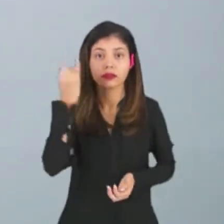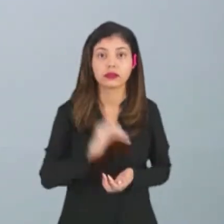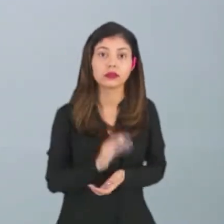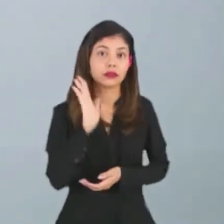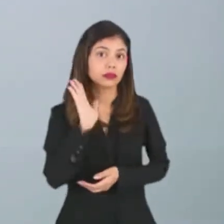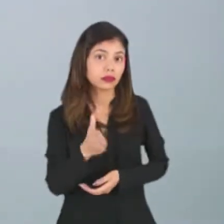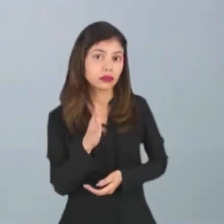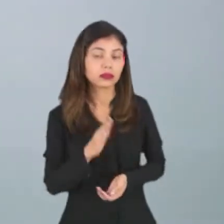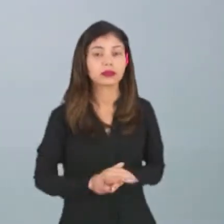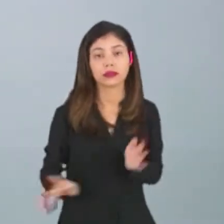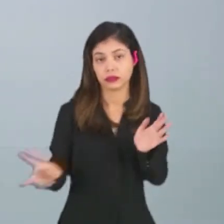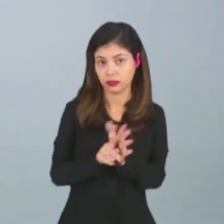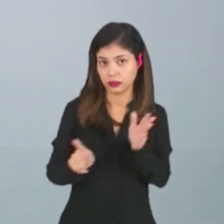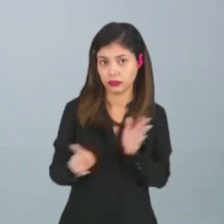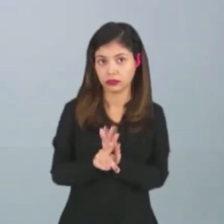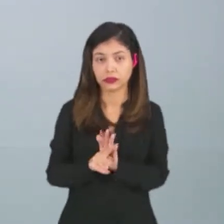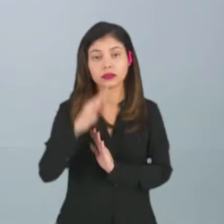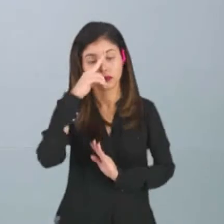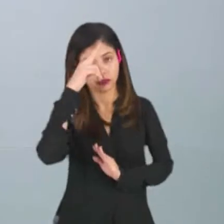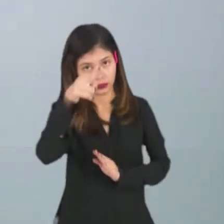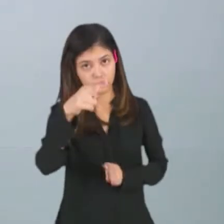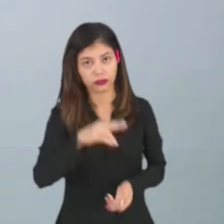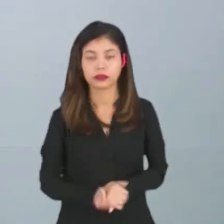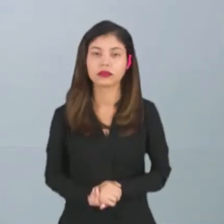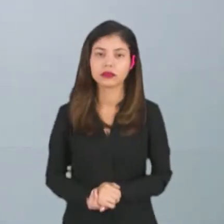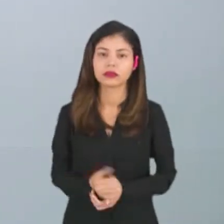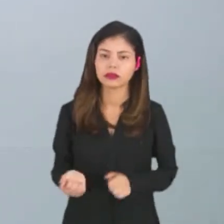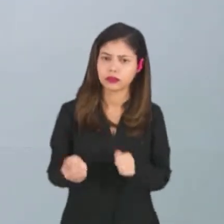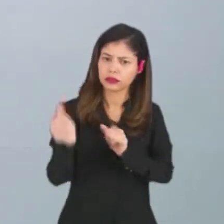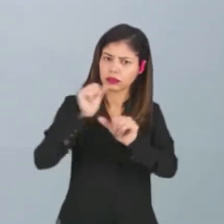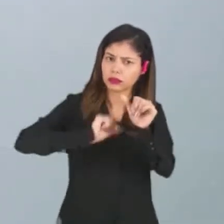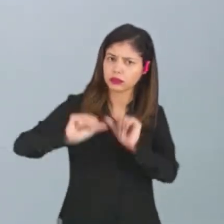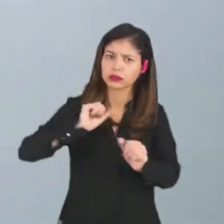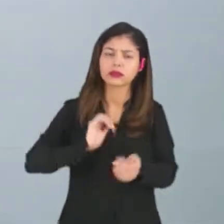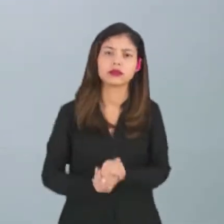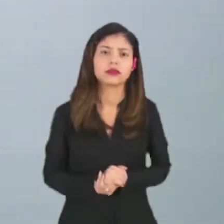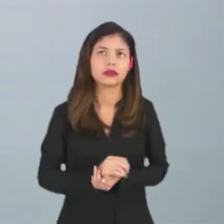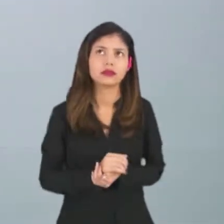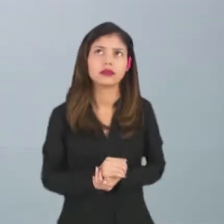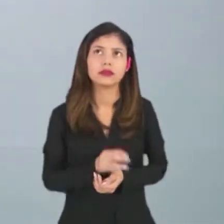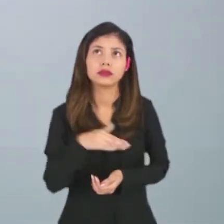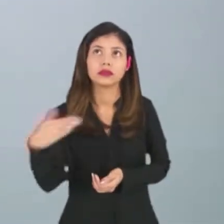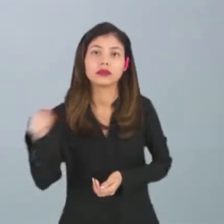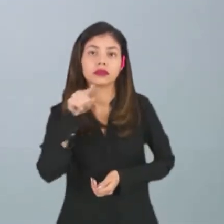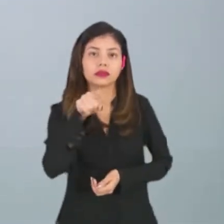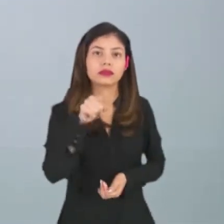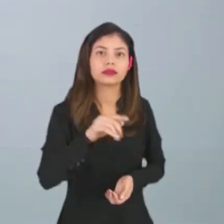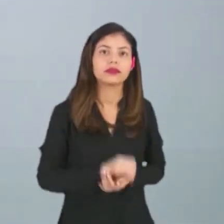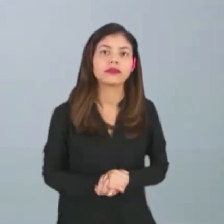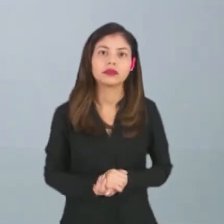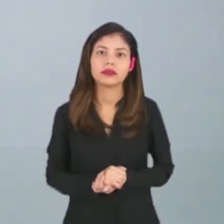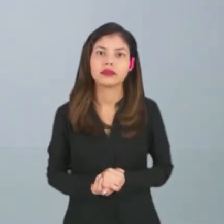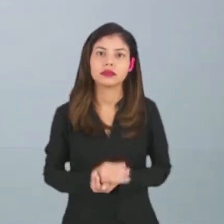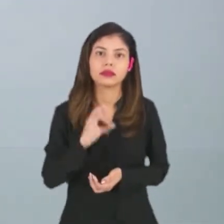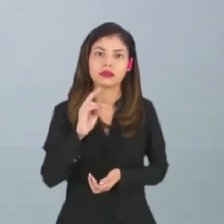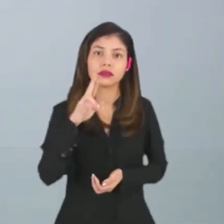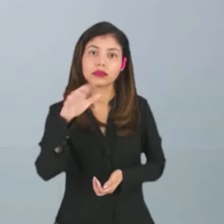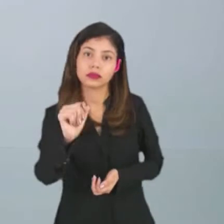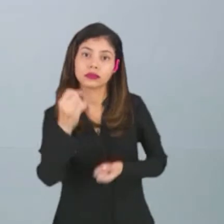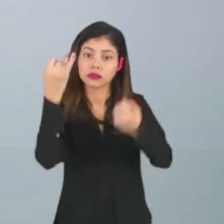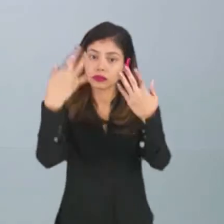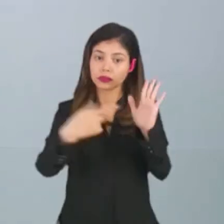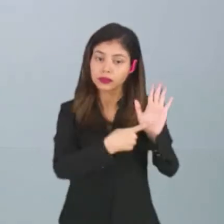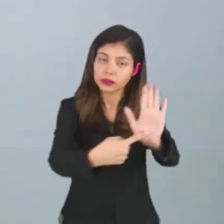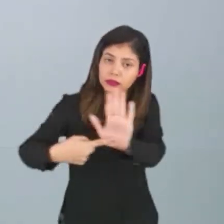de alguém considerado autoridade. E a contra-argumentação é quando você vai contra ao que está